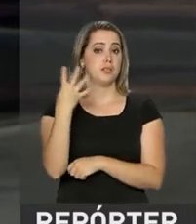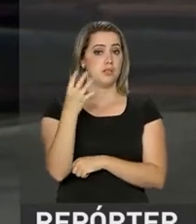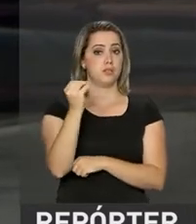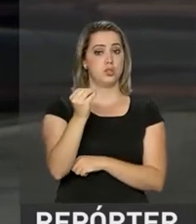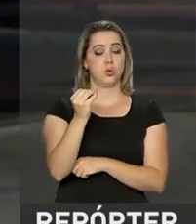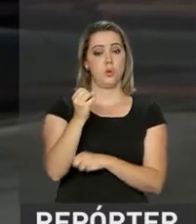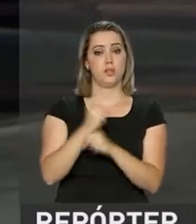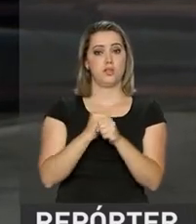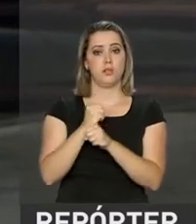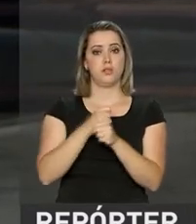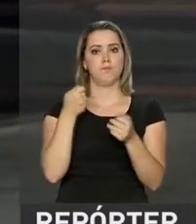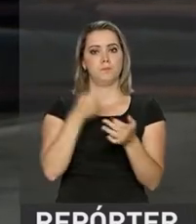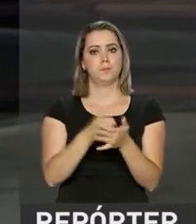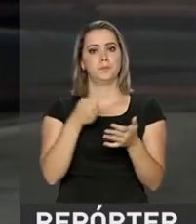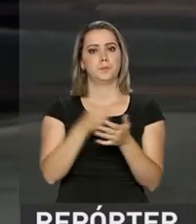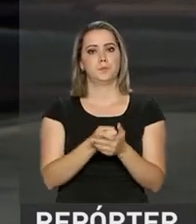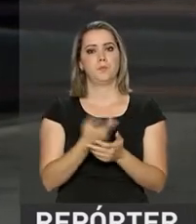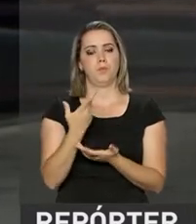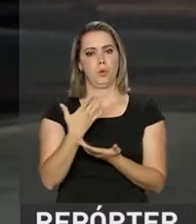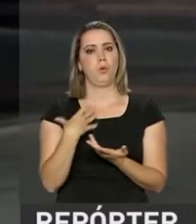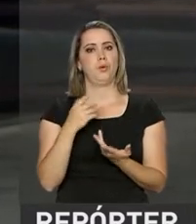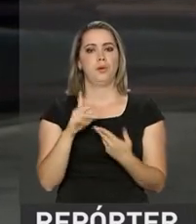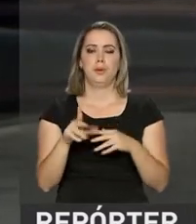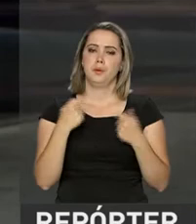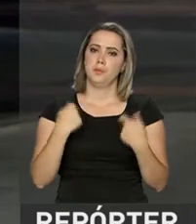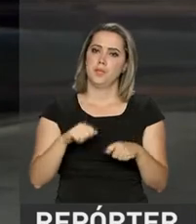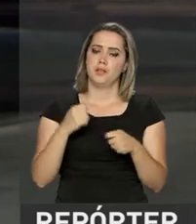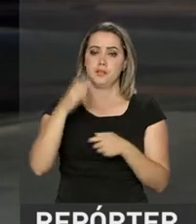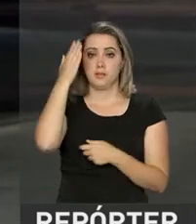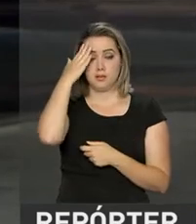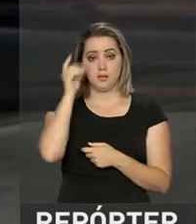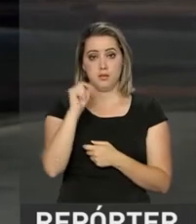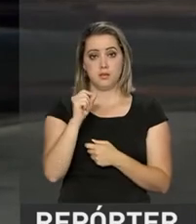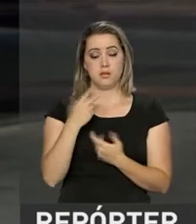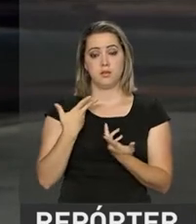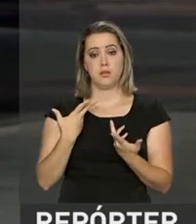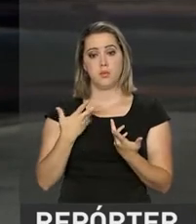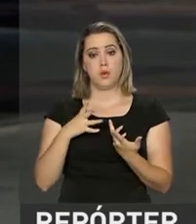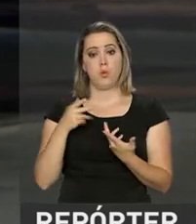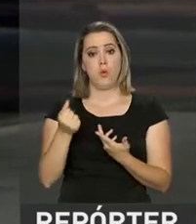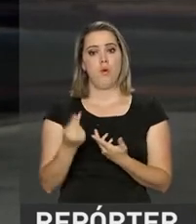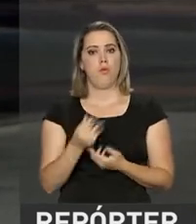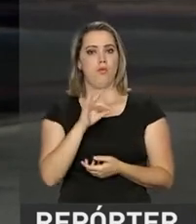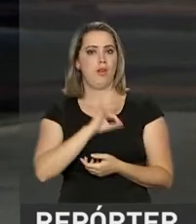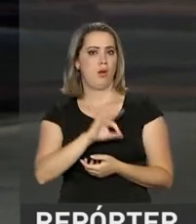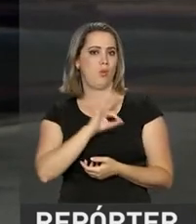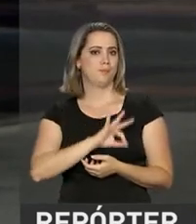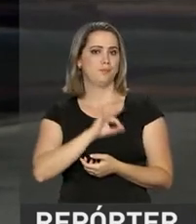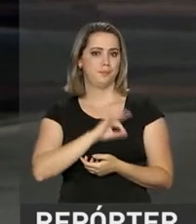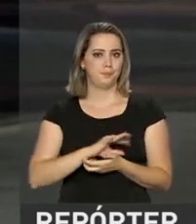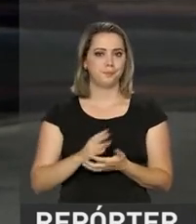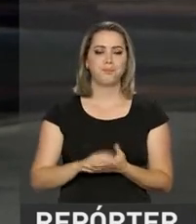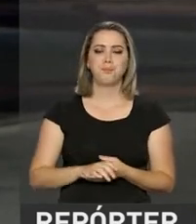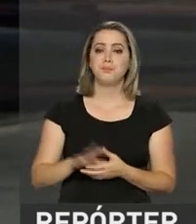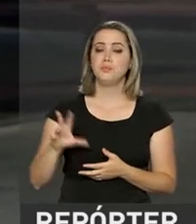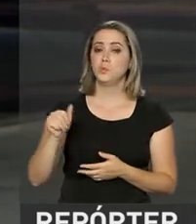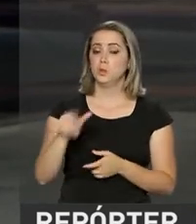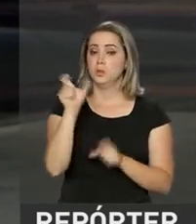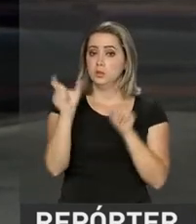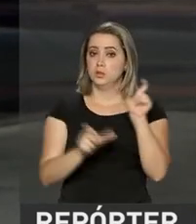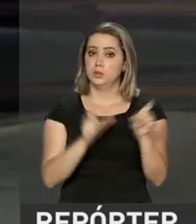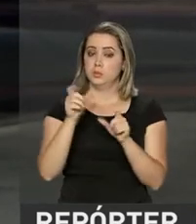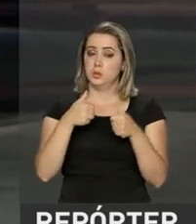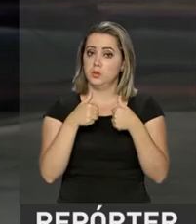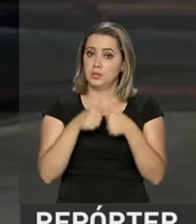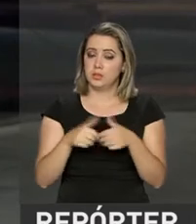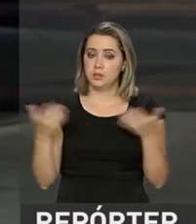anos e o último benefício vai depender das contribuições que são feitas durante a vida e todas as pessoas que